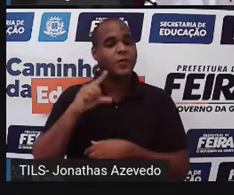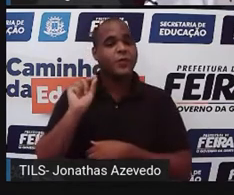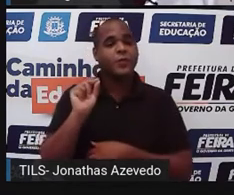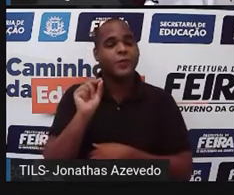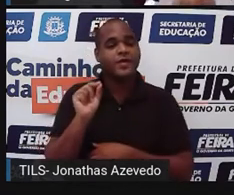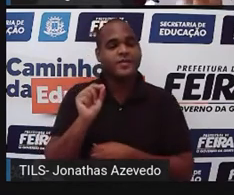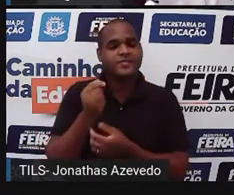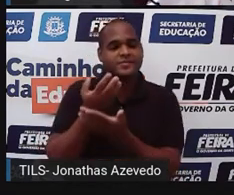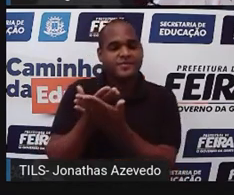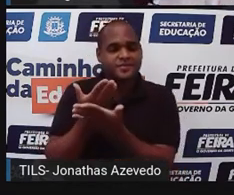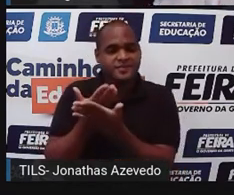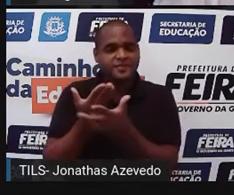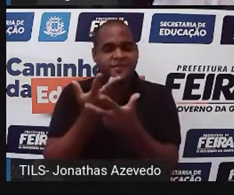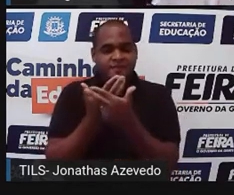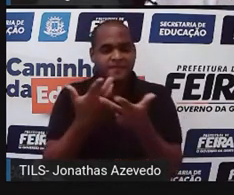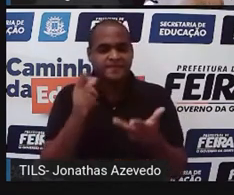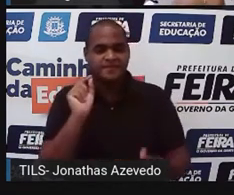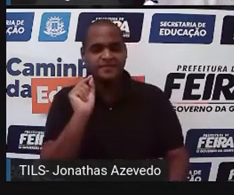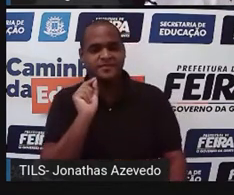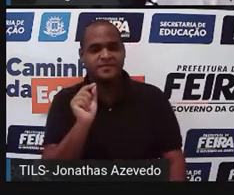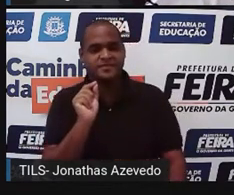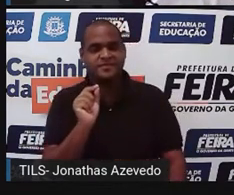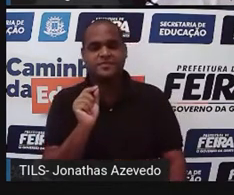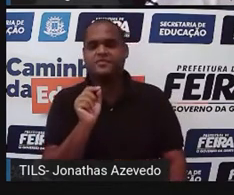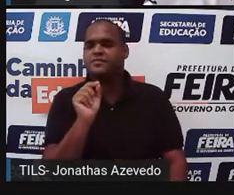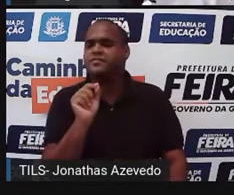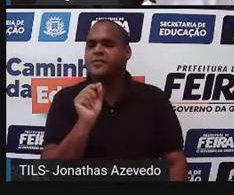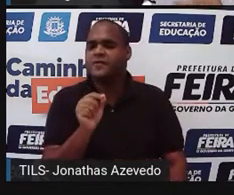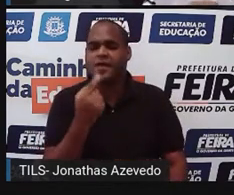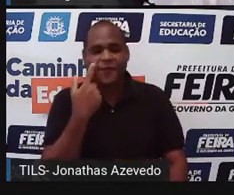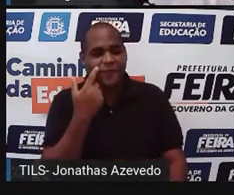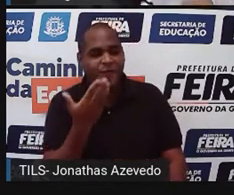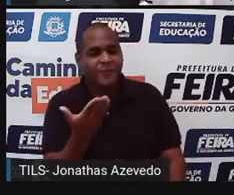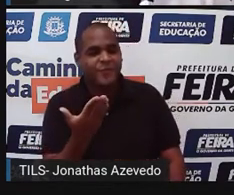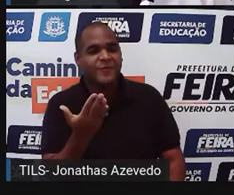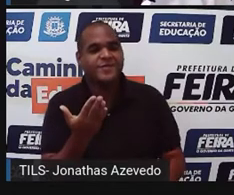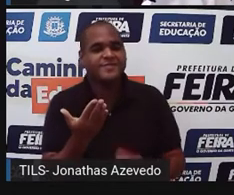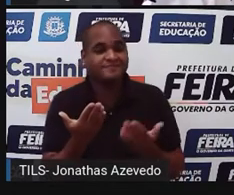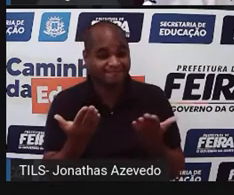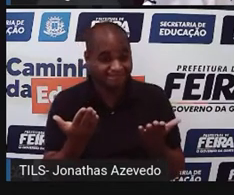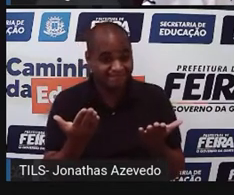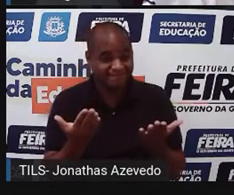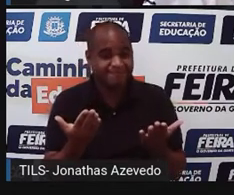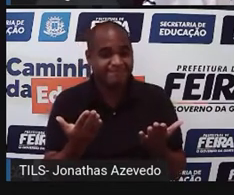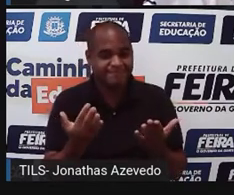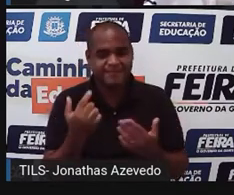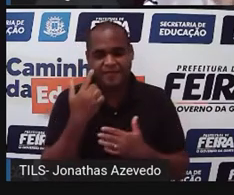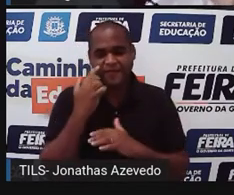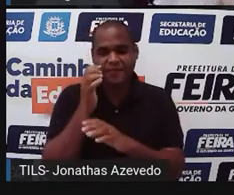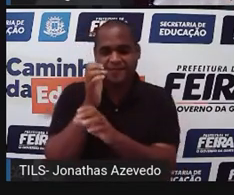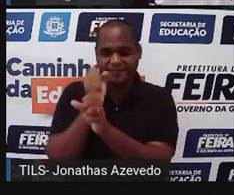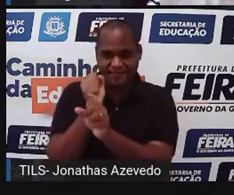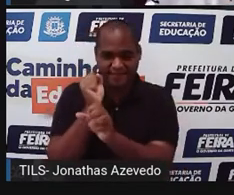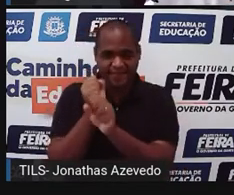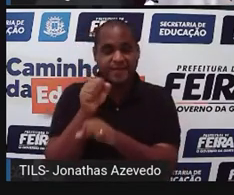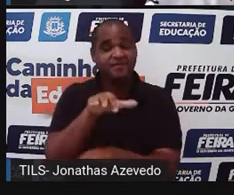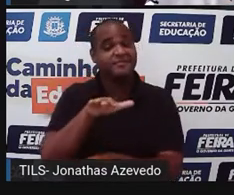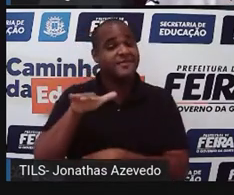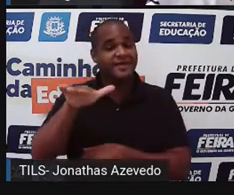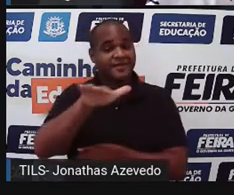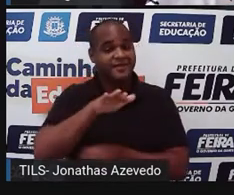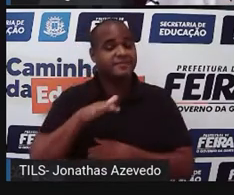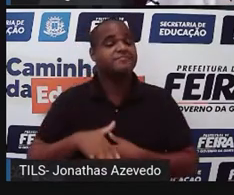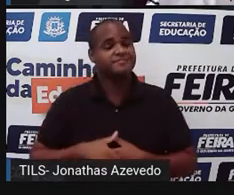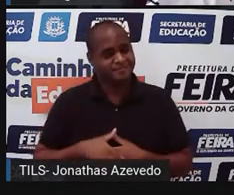estudando aí ao longo dessas aulas é que a gente tá vendo a gente tá vendo o cálculo de área